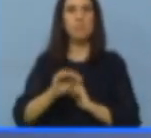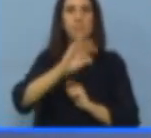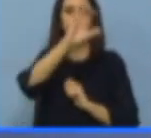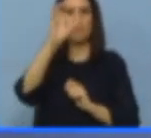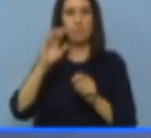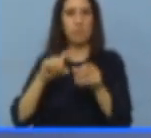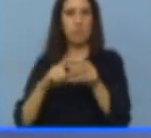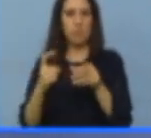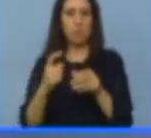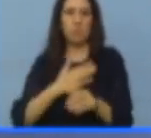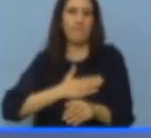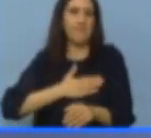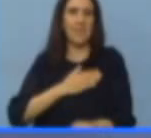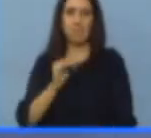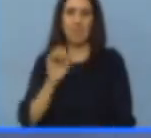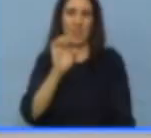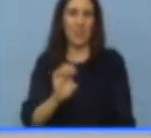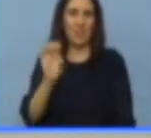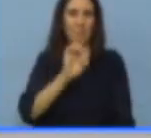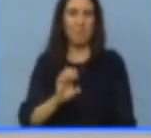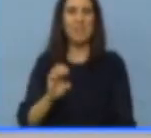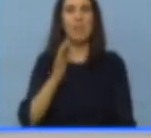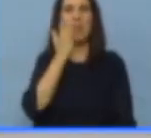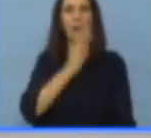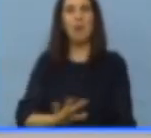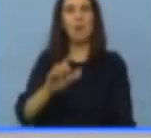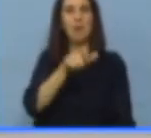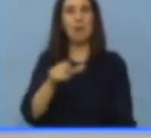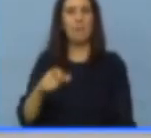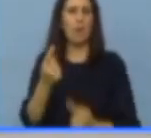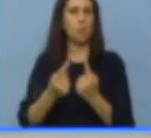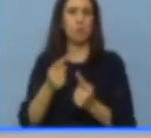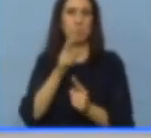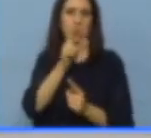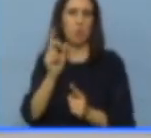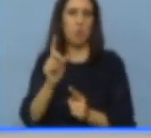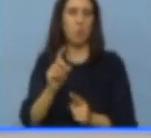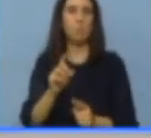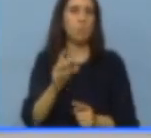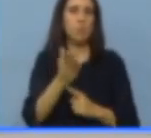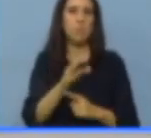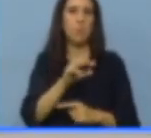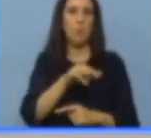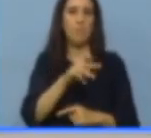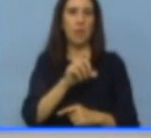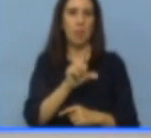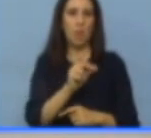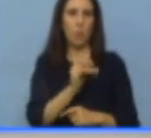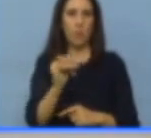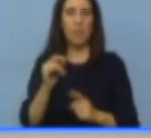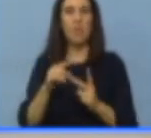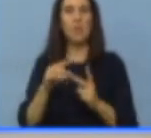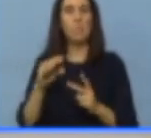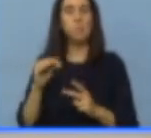menos a minha amada Etiópia, têm todos africanos, alguns não são nacionais, por exemplo, Malawi e Zâmbia tem um ugandês, mas são